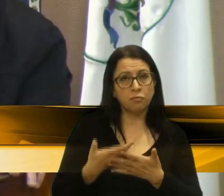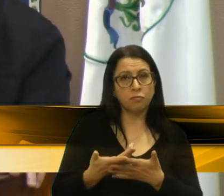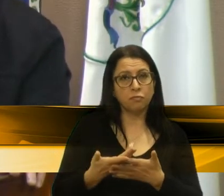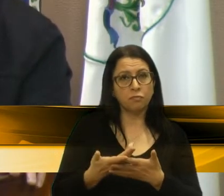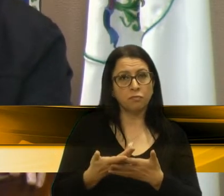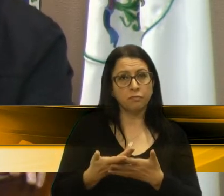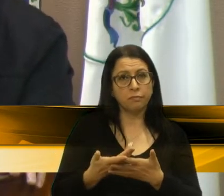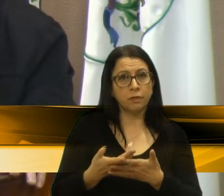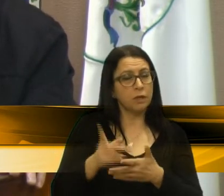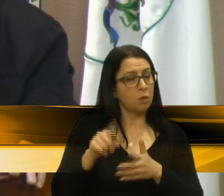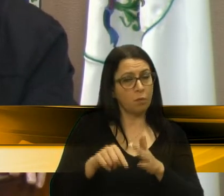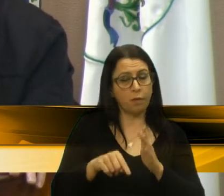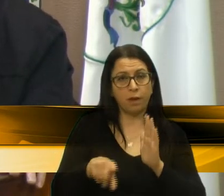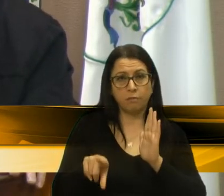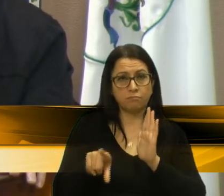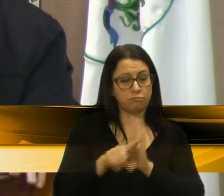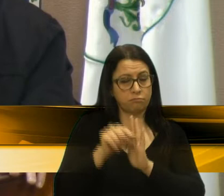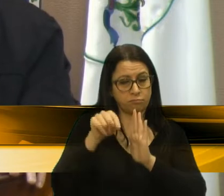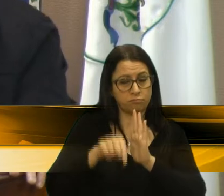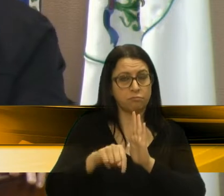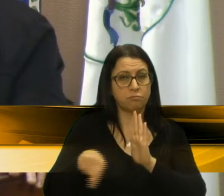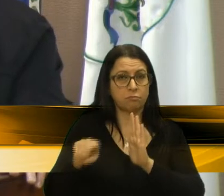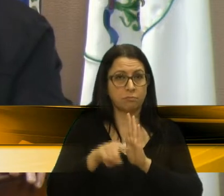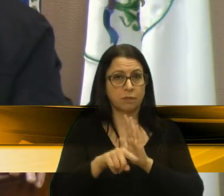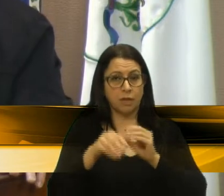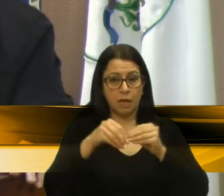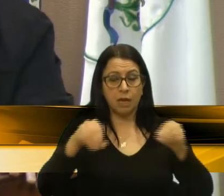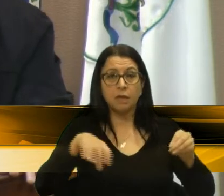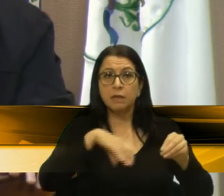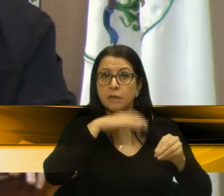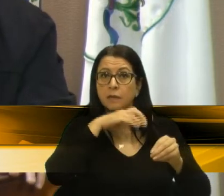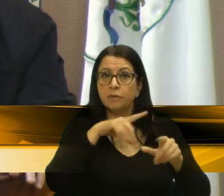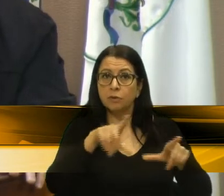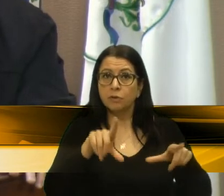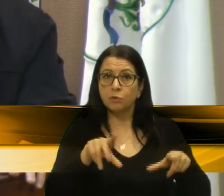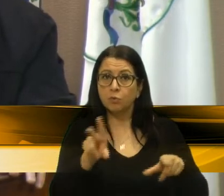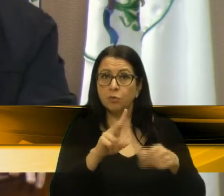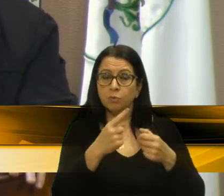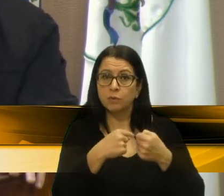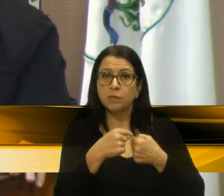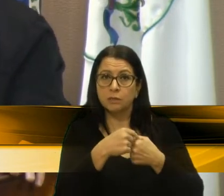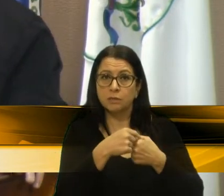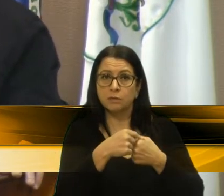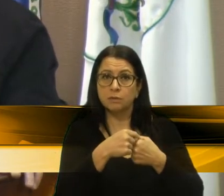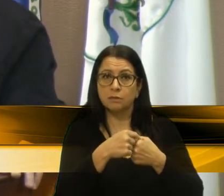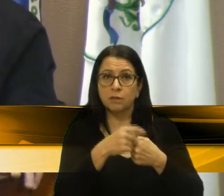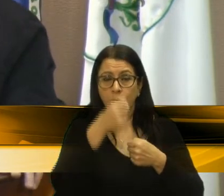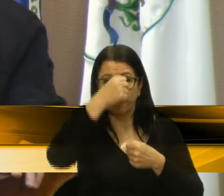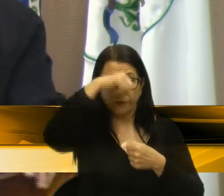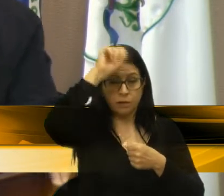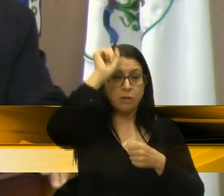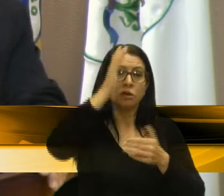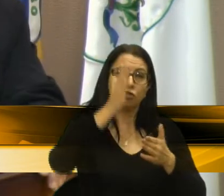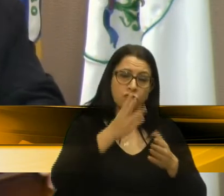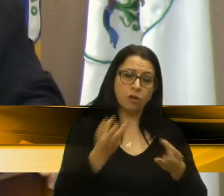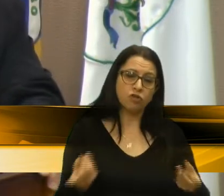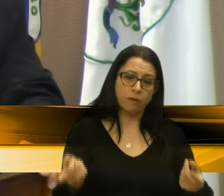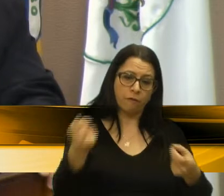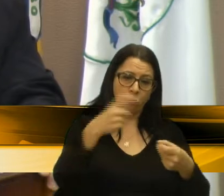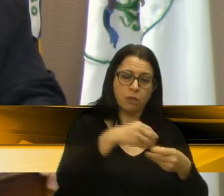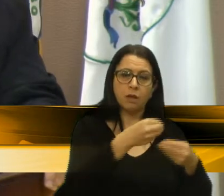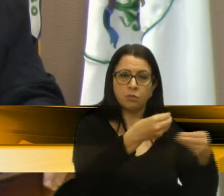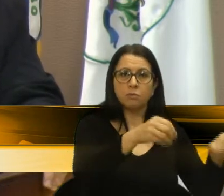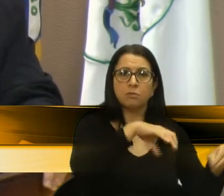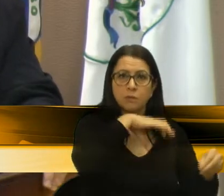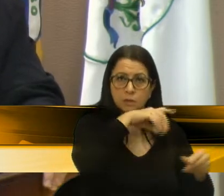uma ilegitimidade na medida em que a área estava escriturada em nome do município, a universidade já havia feito a devolução.